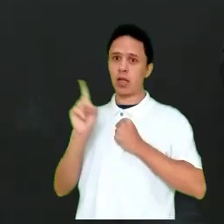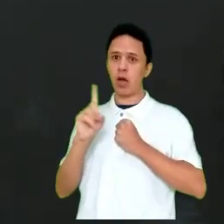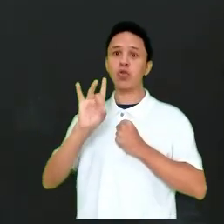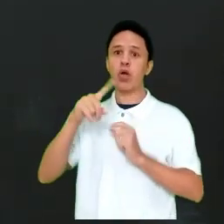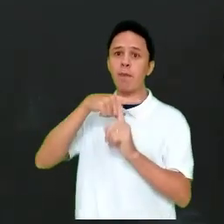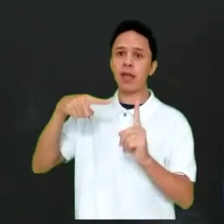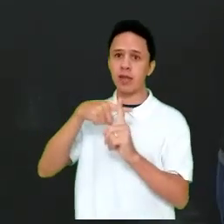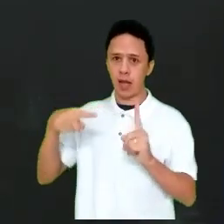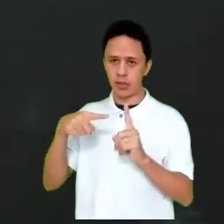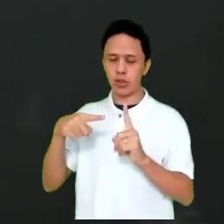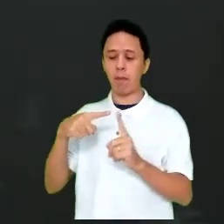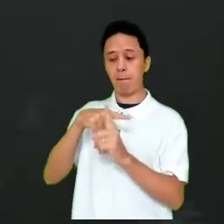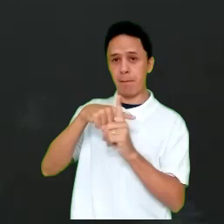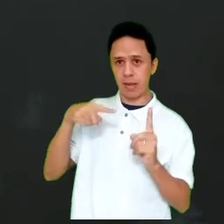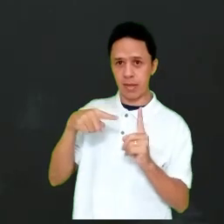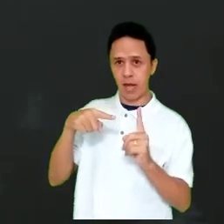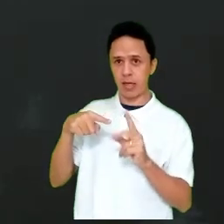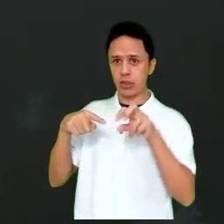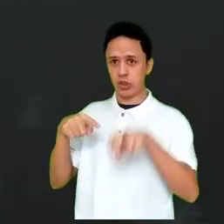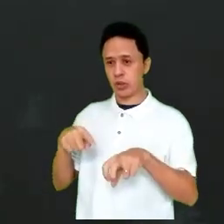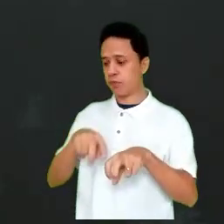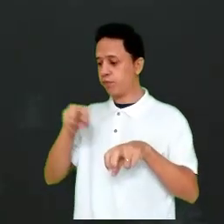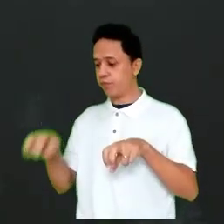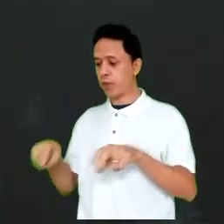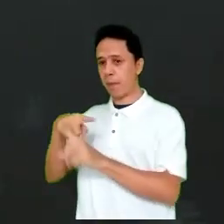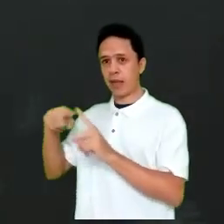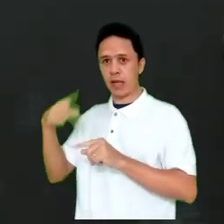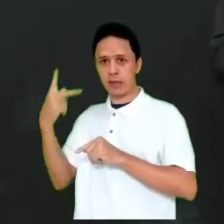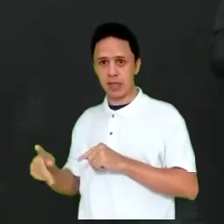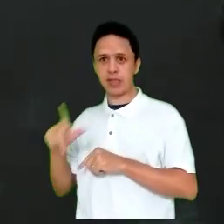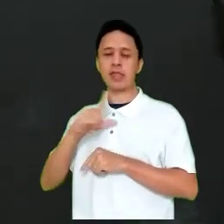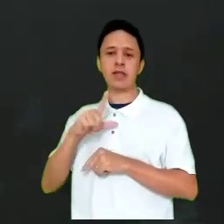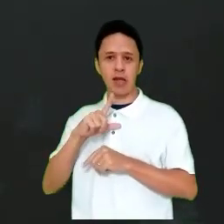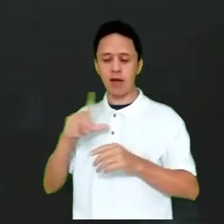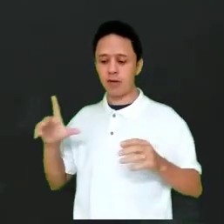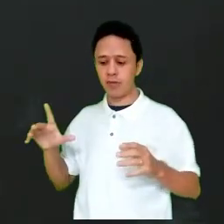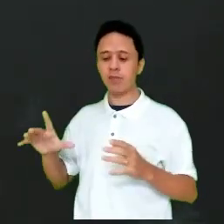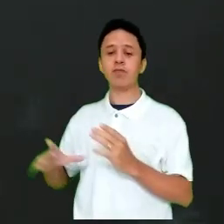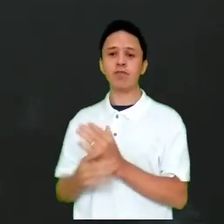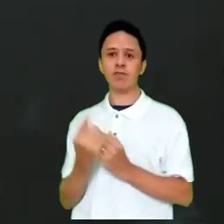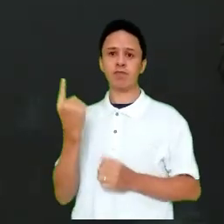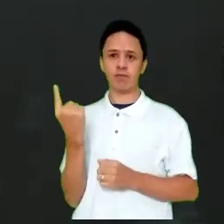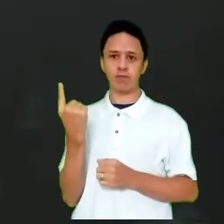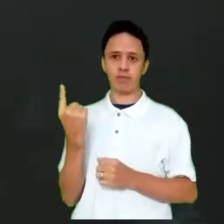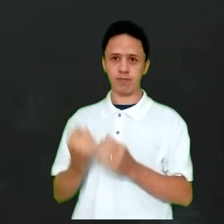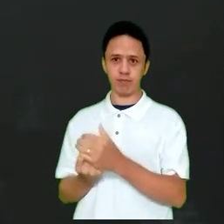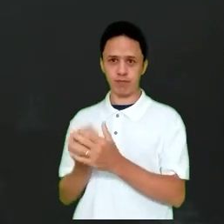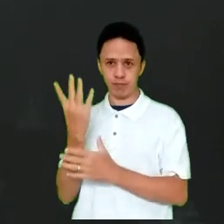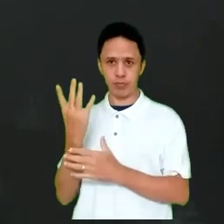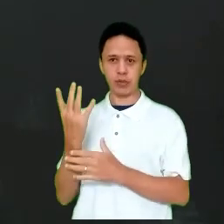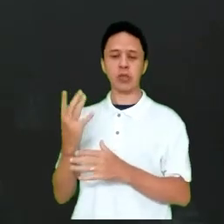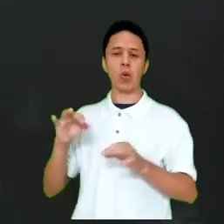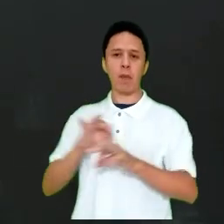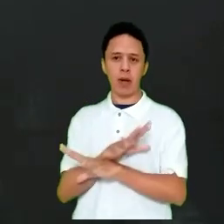a metade. Para que juntando a metade de um com a metade do outro, eu tenha então um ser completo. Os